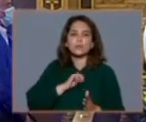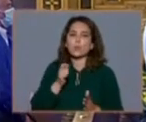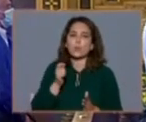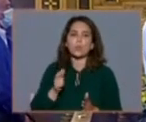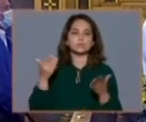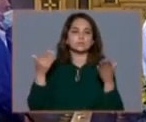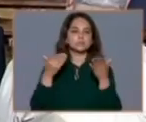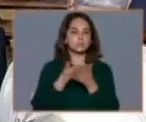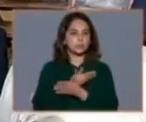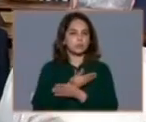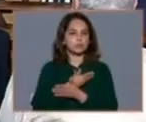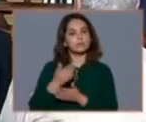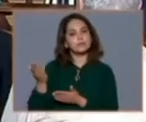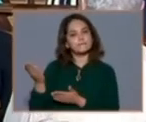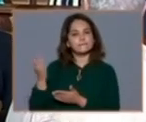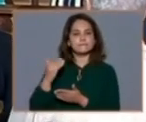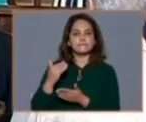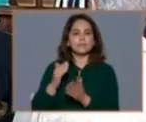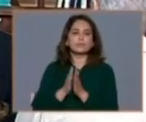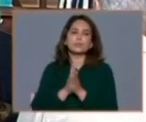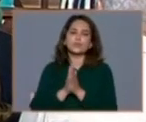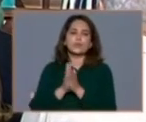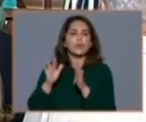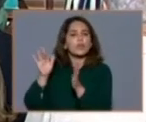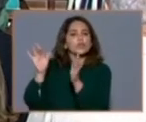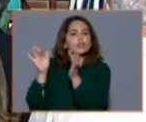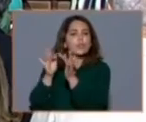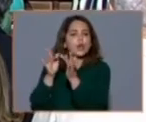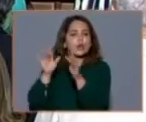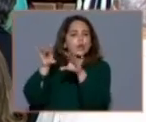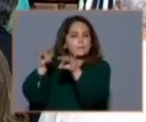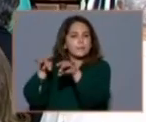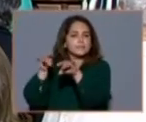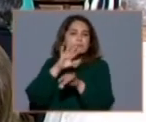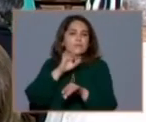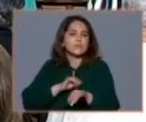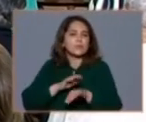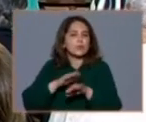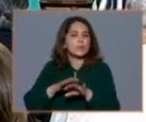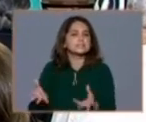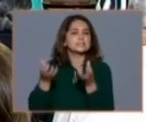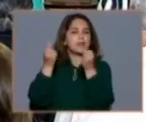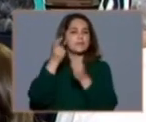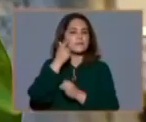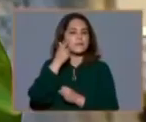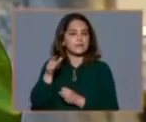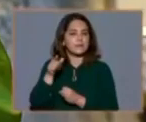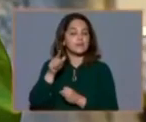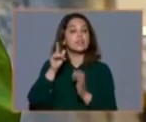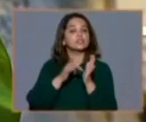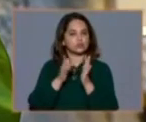morrer. Venha impor-lhe as mãos para que se salve e viva. Jesus foi com